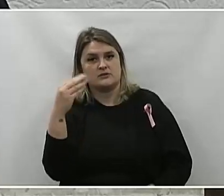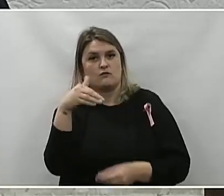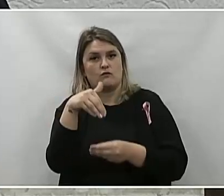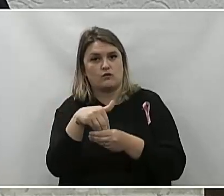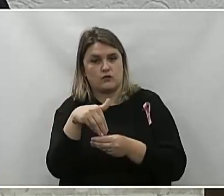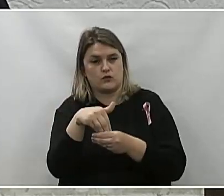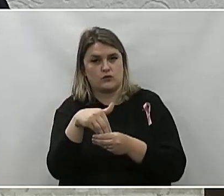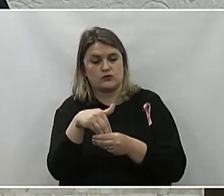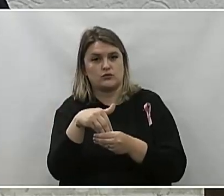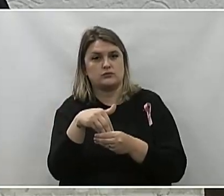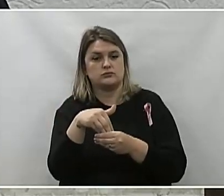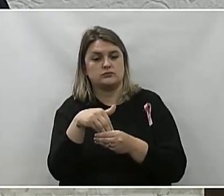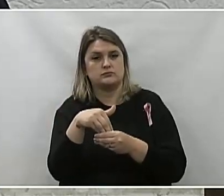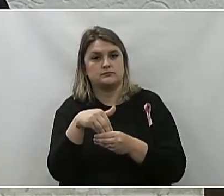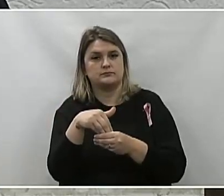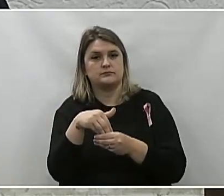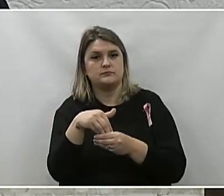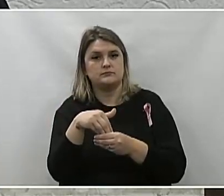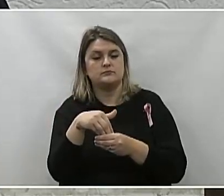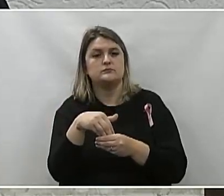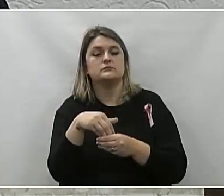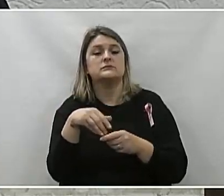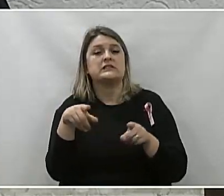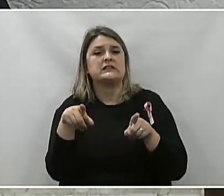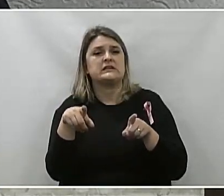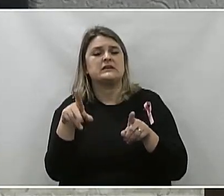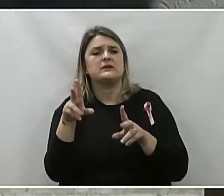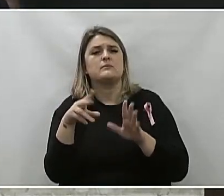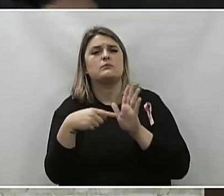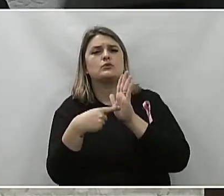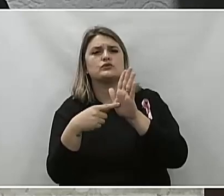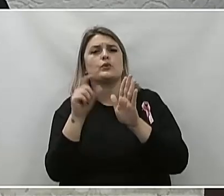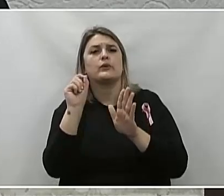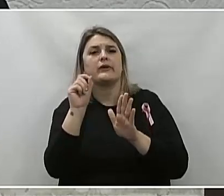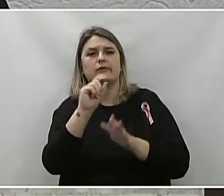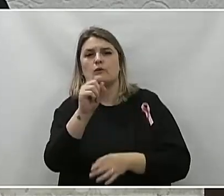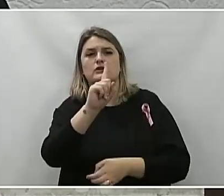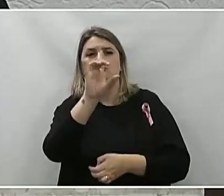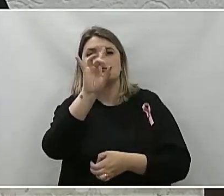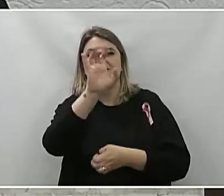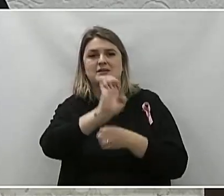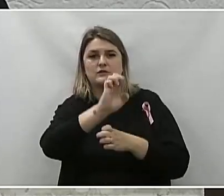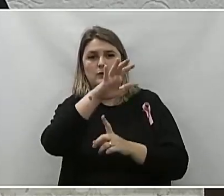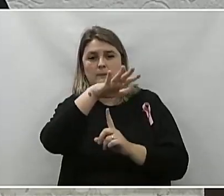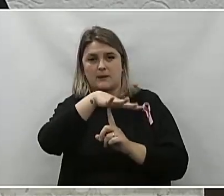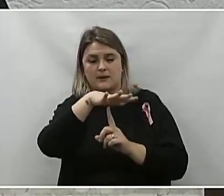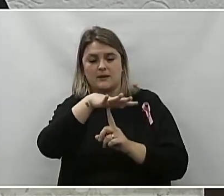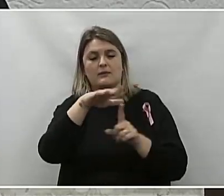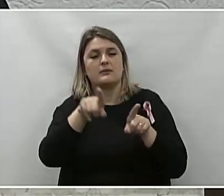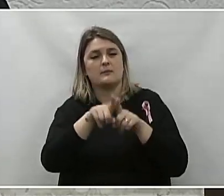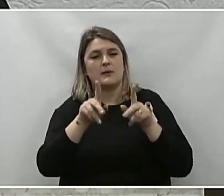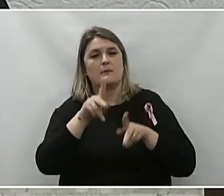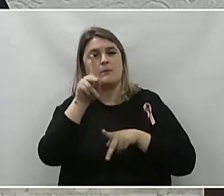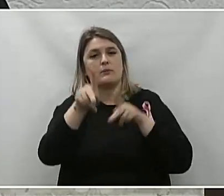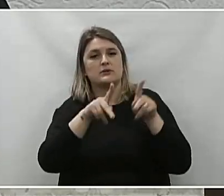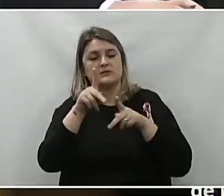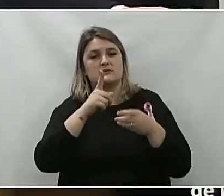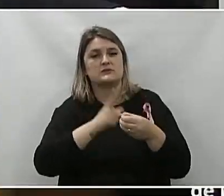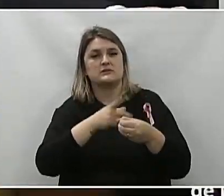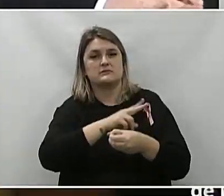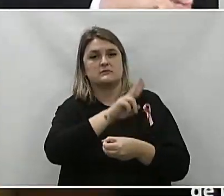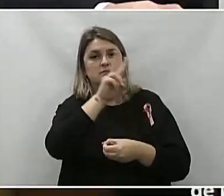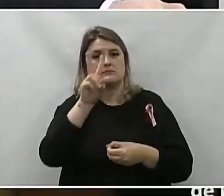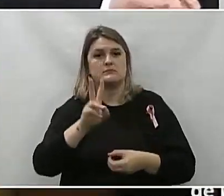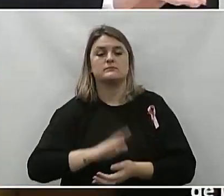votos representando também não só o estado mas a população de União da